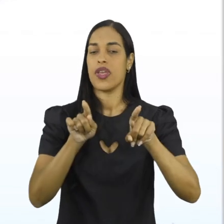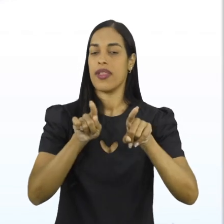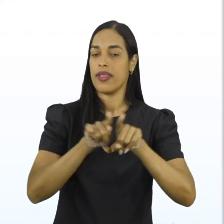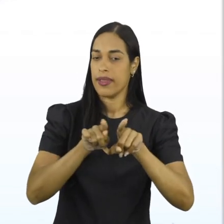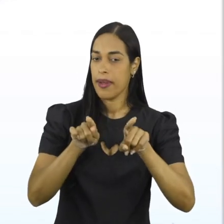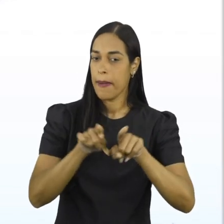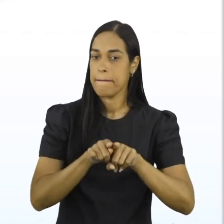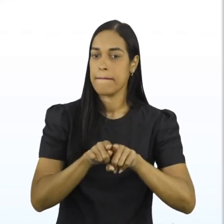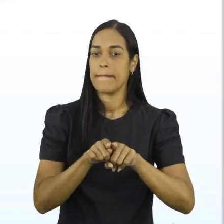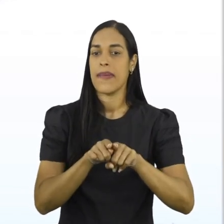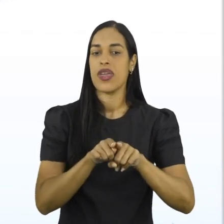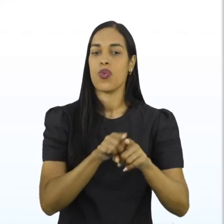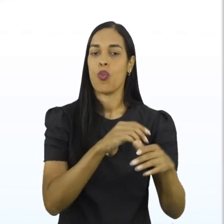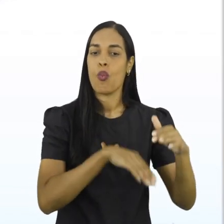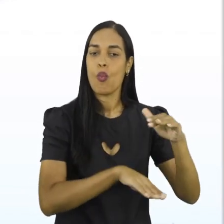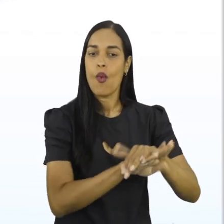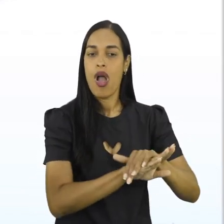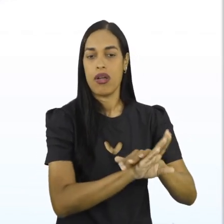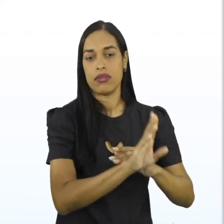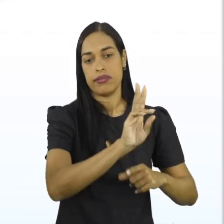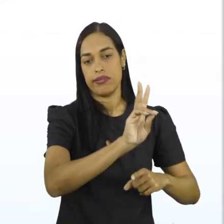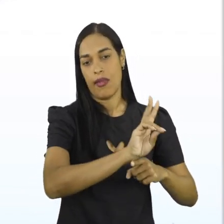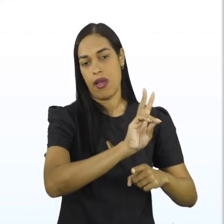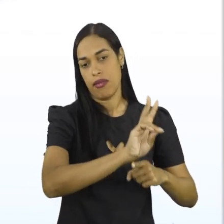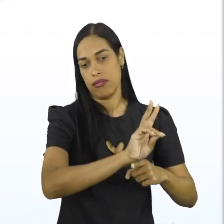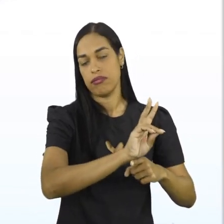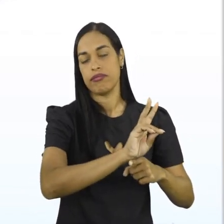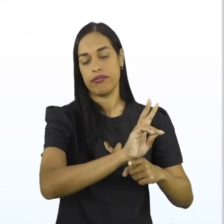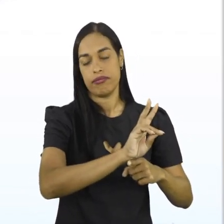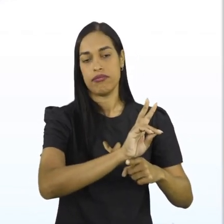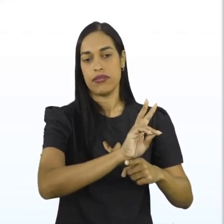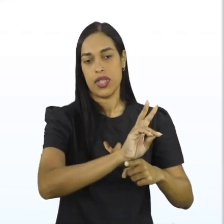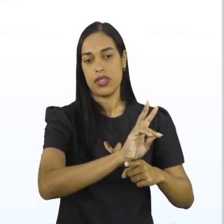seja, ele empacota as substâncias.